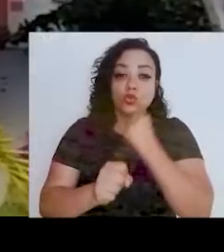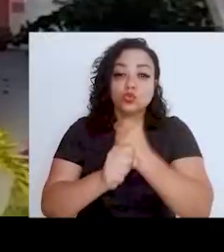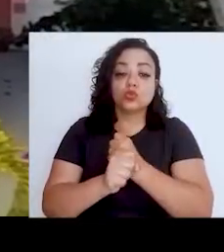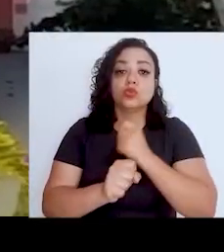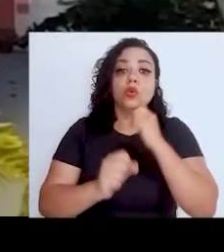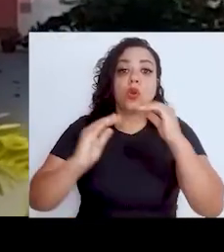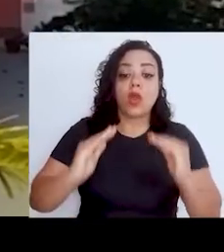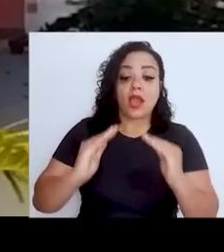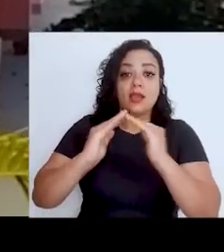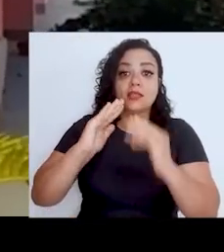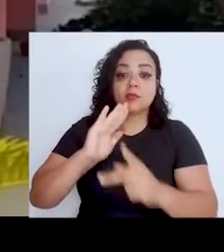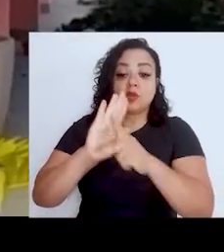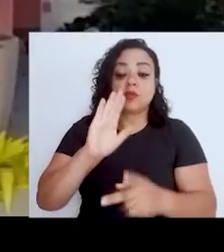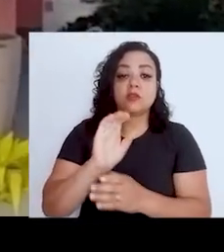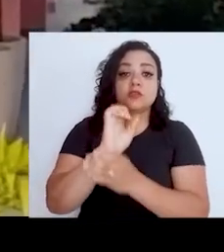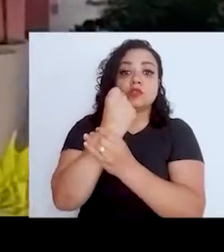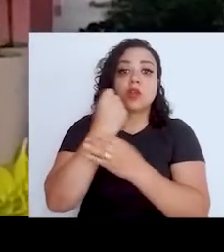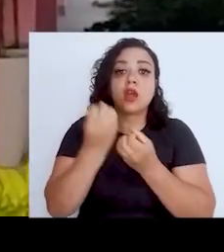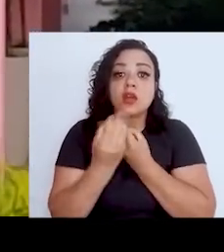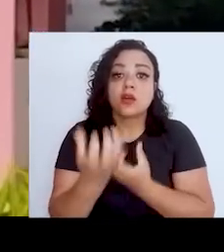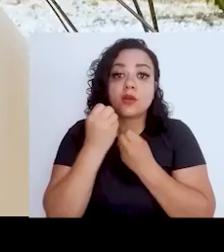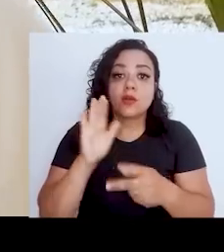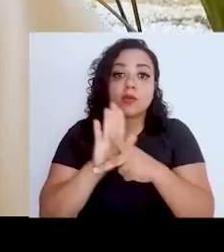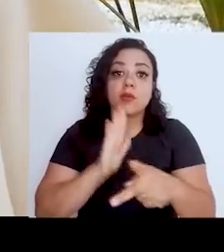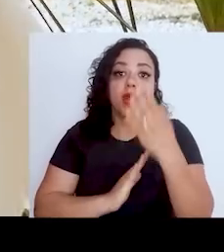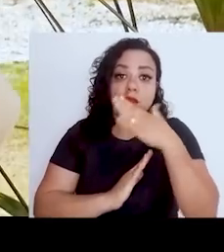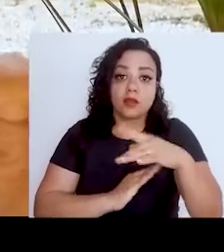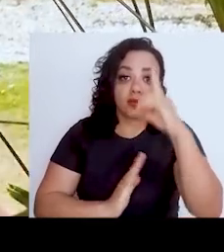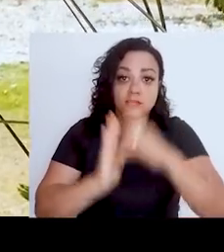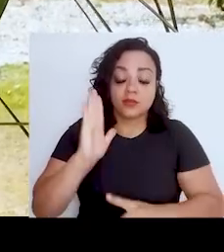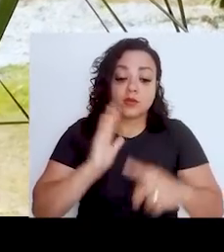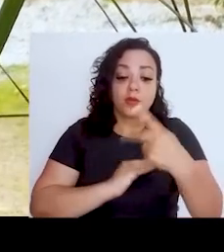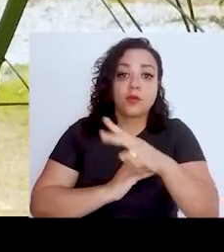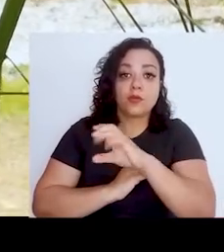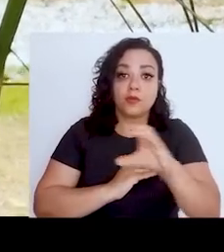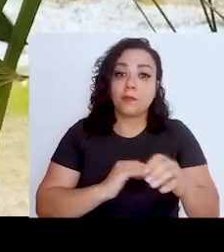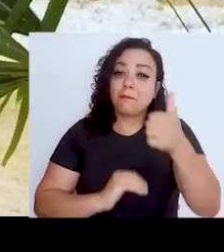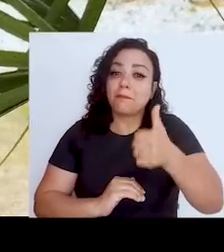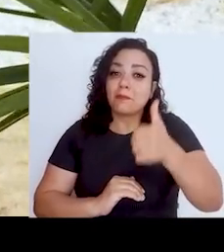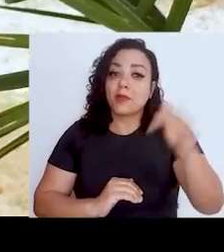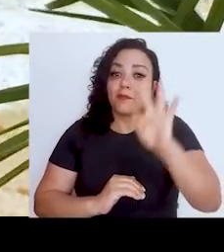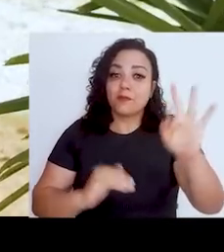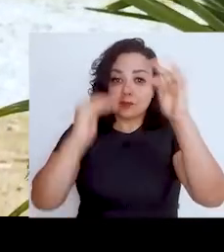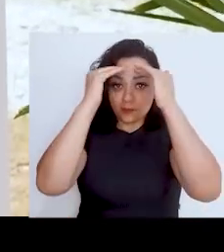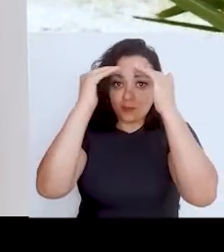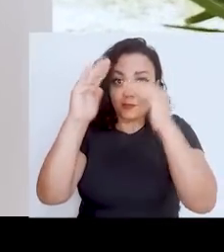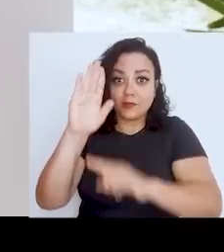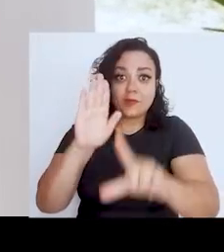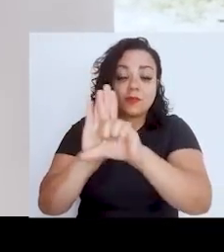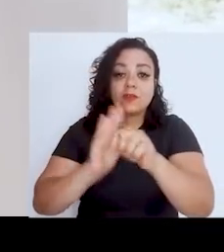um ano, Vitória da Conquista ganhava o complexo de escuta protegida. O equipamento é o primeiro do Norte e Nordeste do Brasil a seguir a Lei